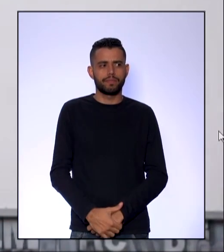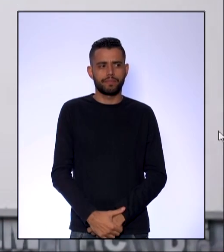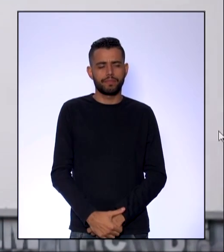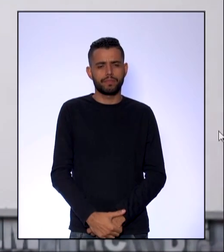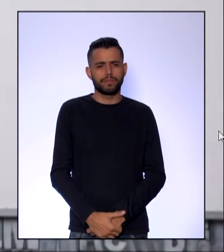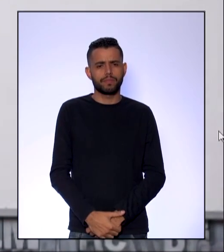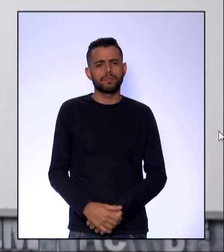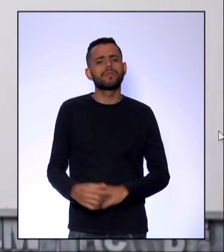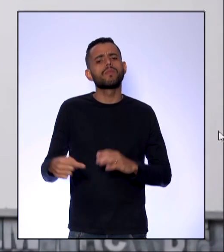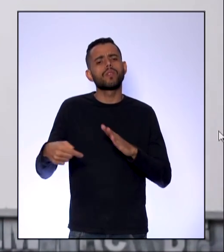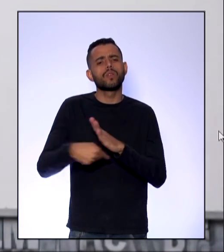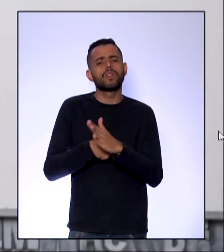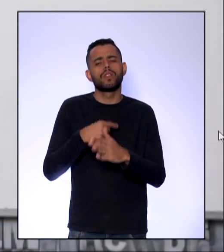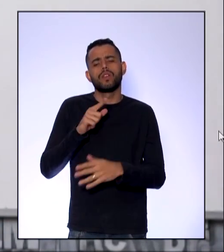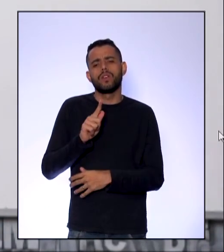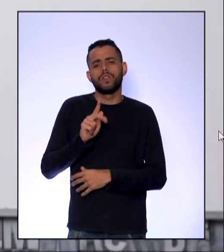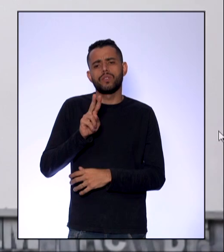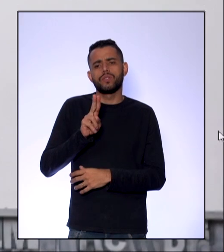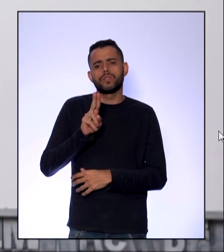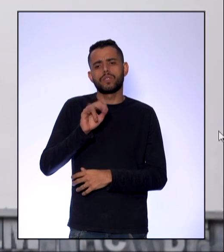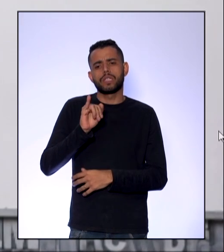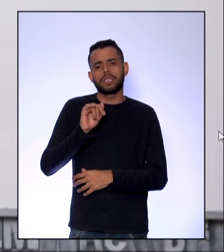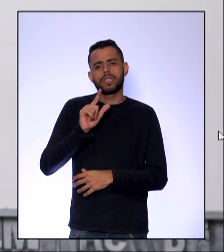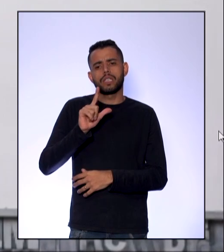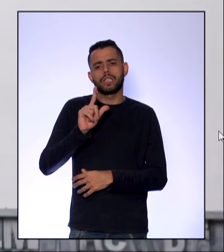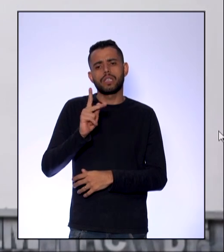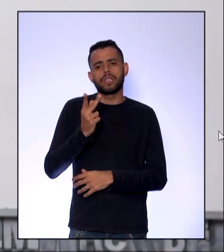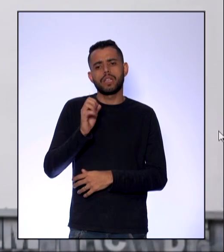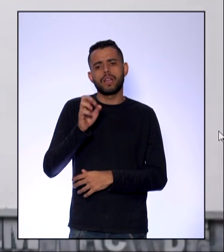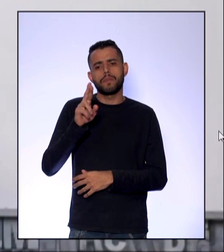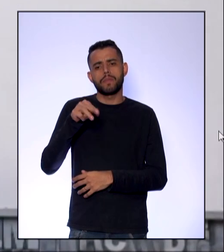Uma perguntinha aqui do Guilherme, a primeira.